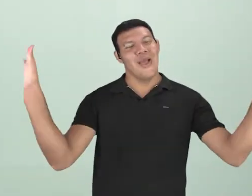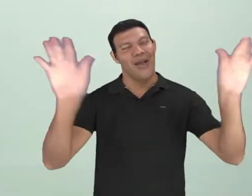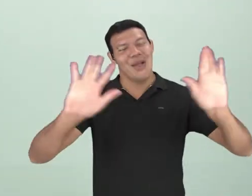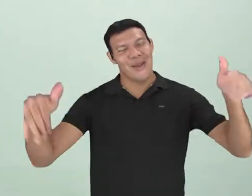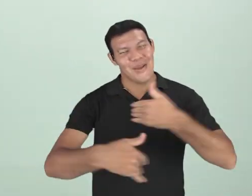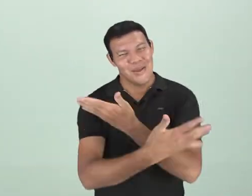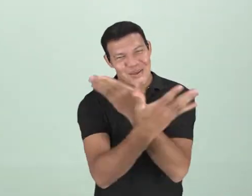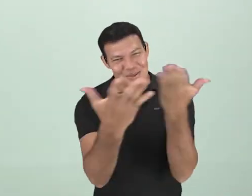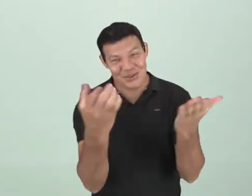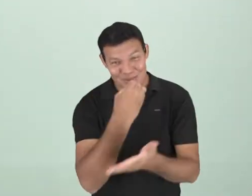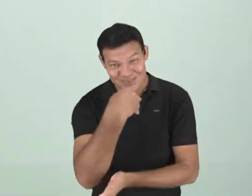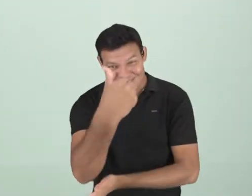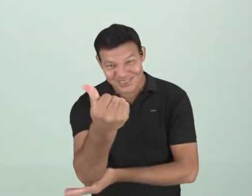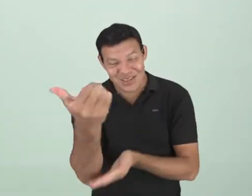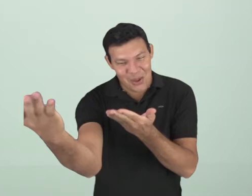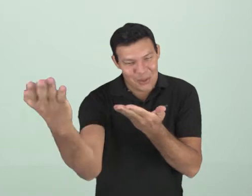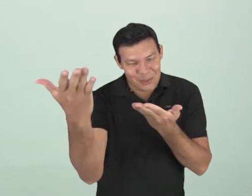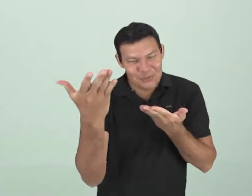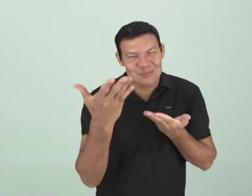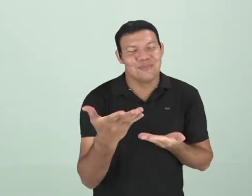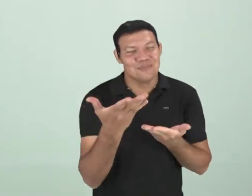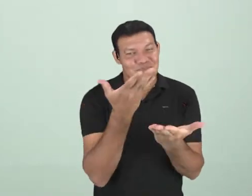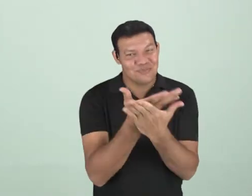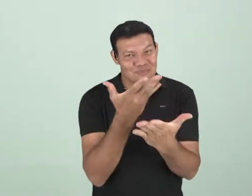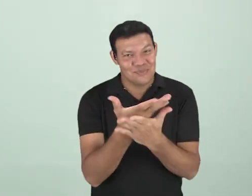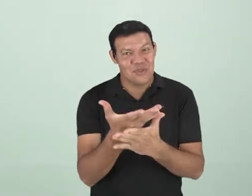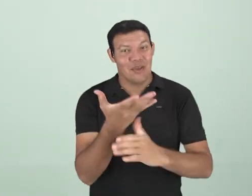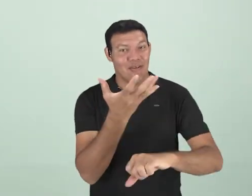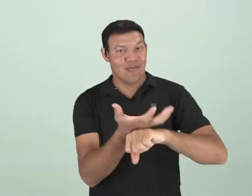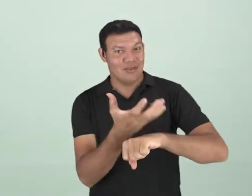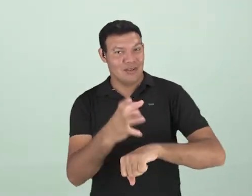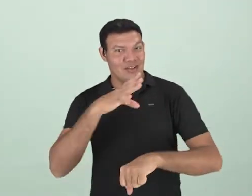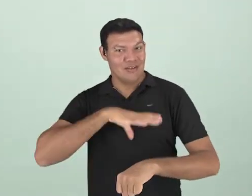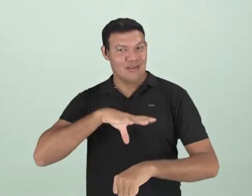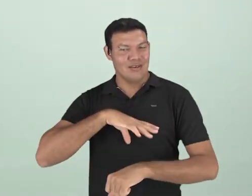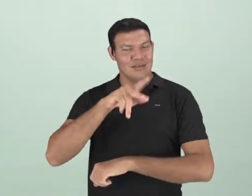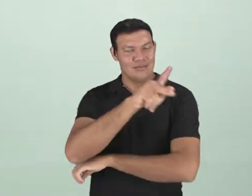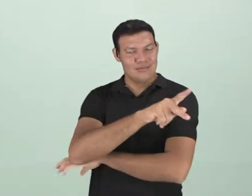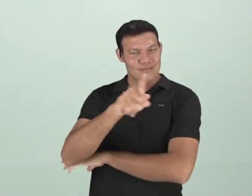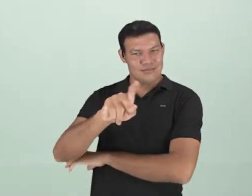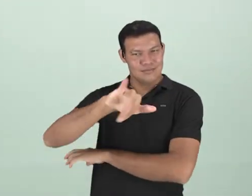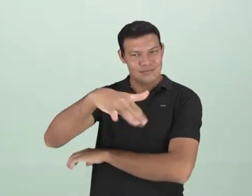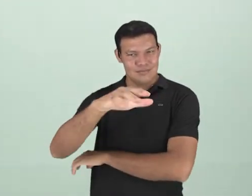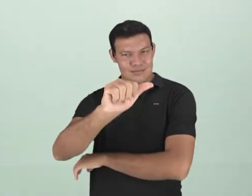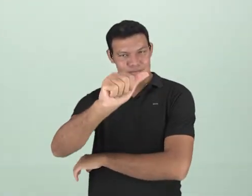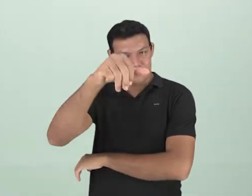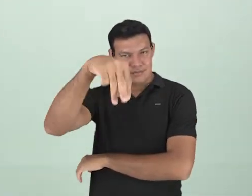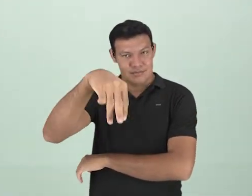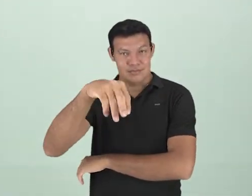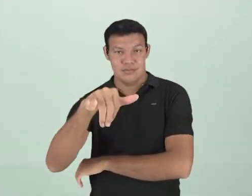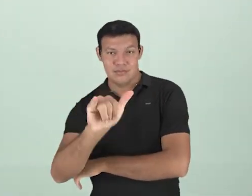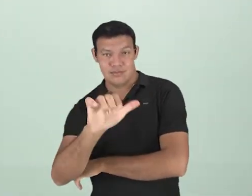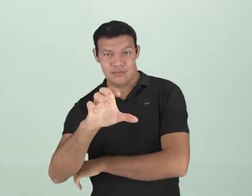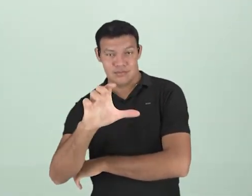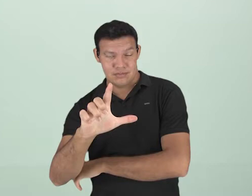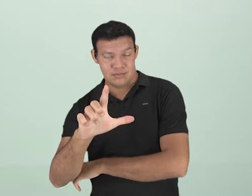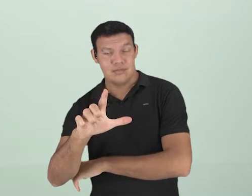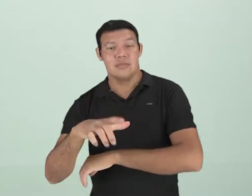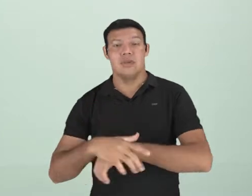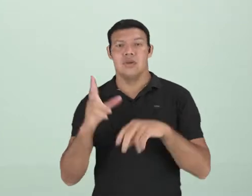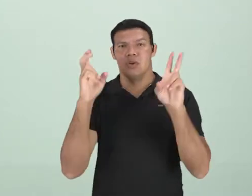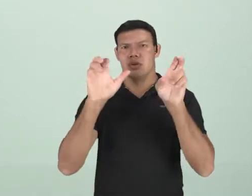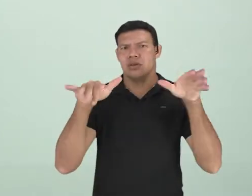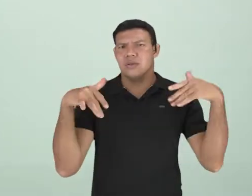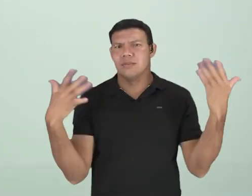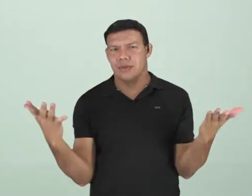Olá, galerinha, tudo bem? Bem-vindos à aula de língua portuguesa. Eu sou a professora Jamile Fontinelli e o nosso assunto de